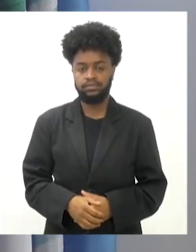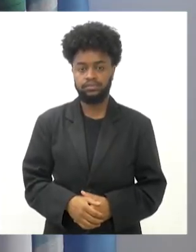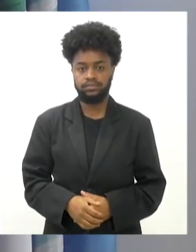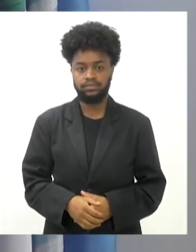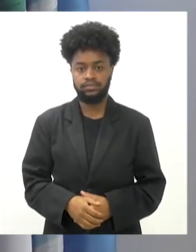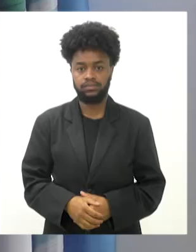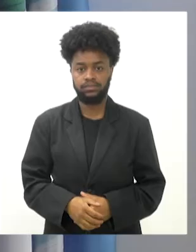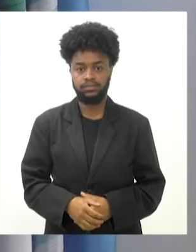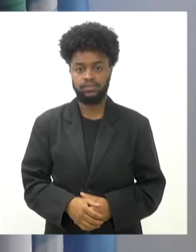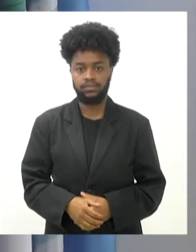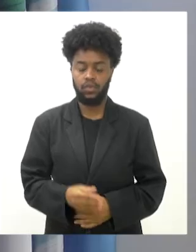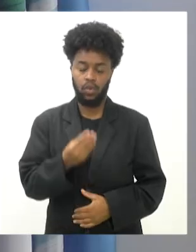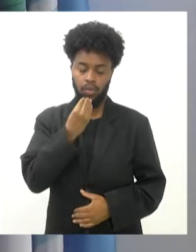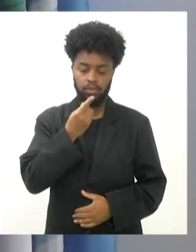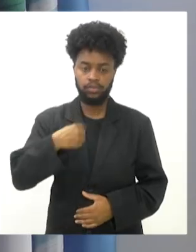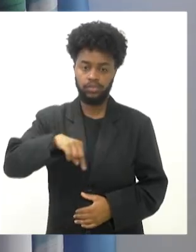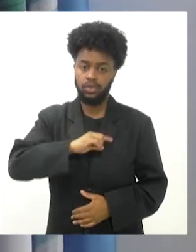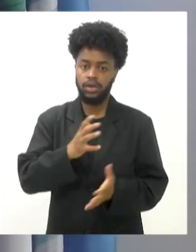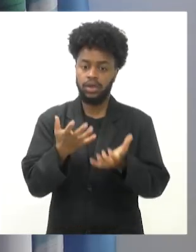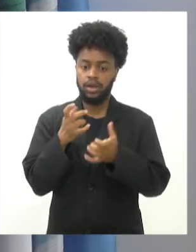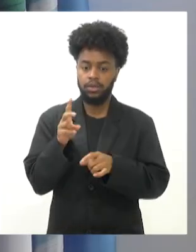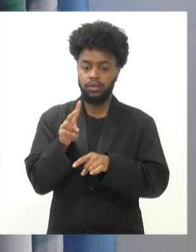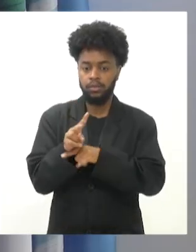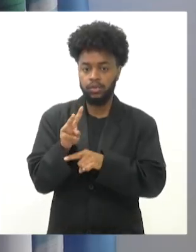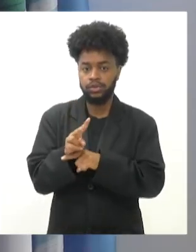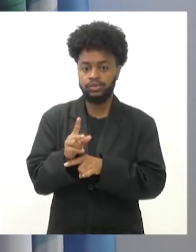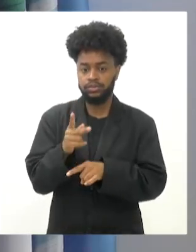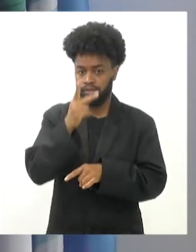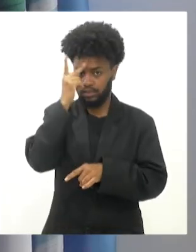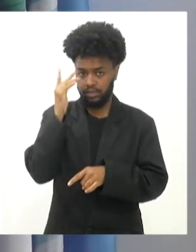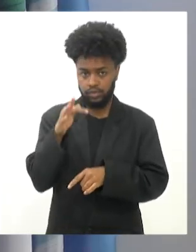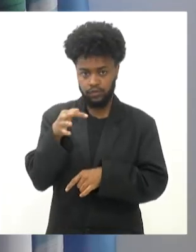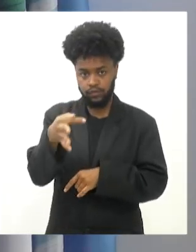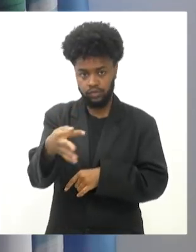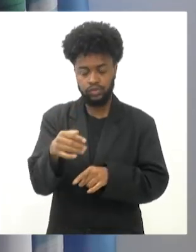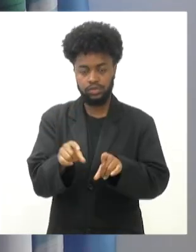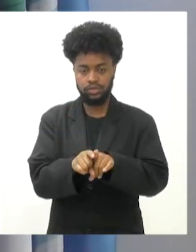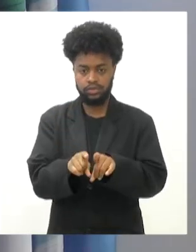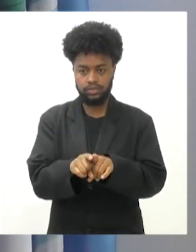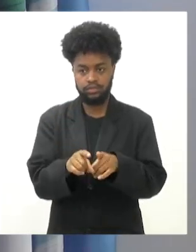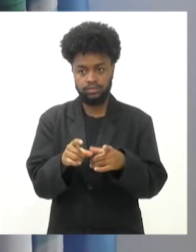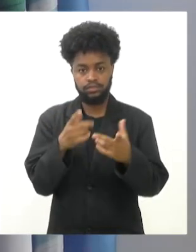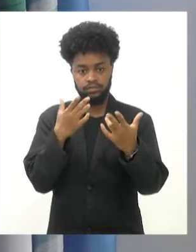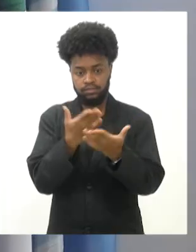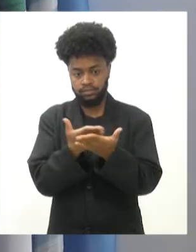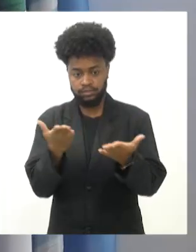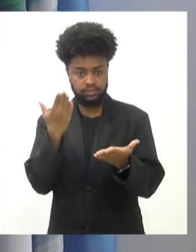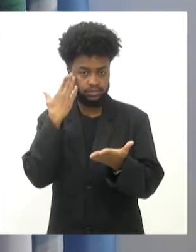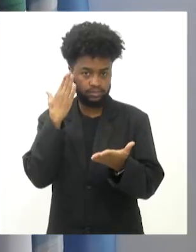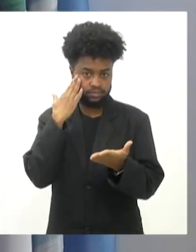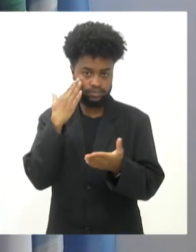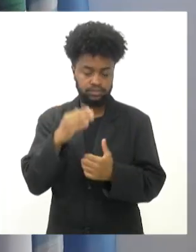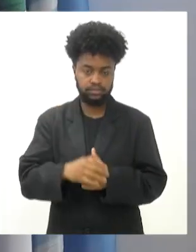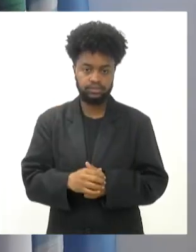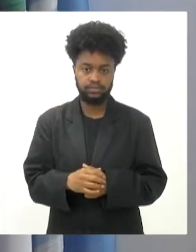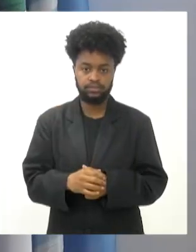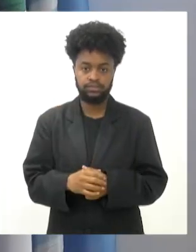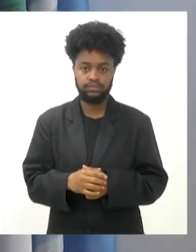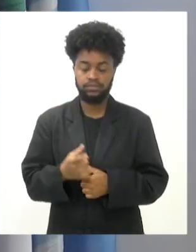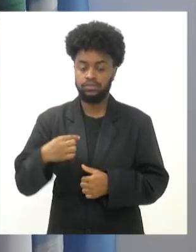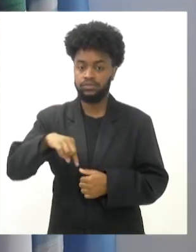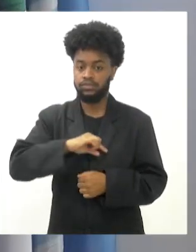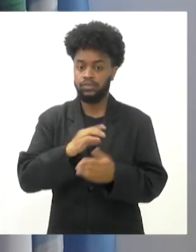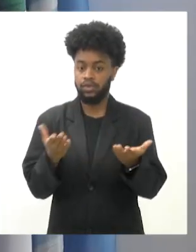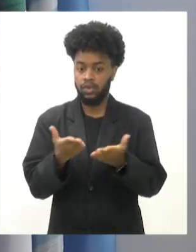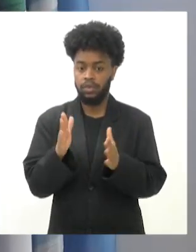Obviamente, a gente quer preservar vidas futuras também, como é da ciência de todos. A gente está num período